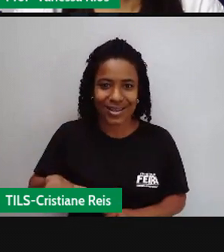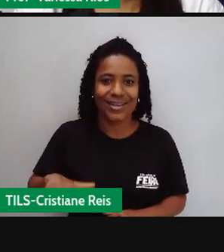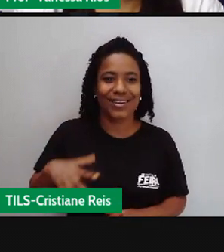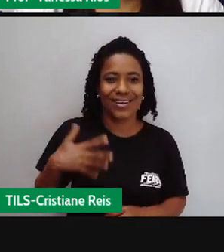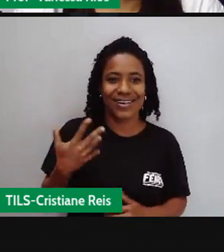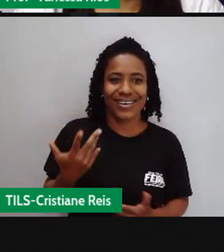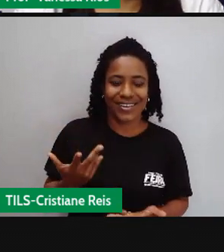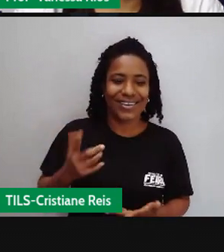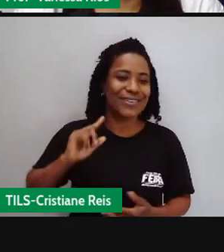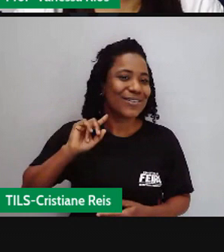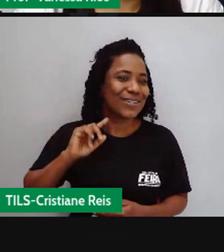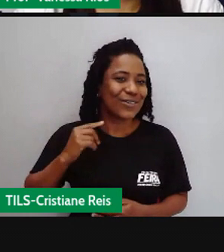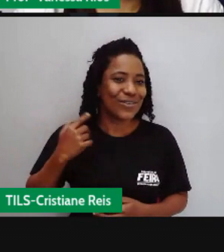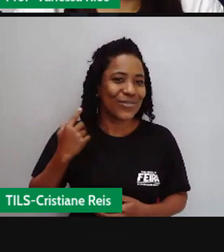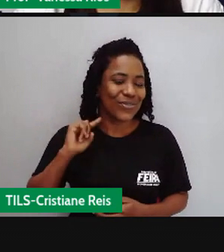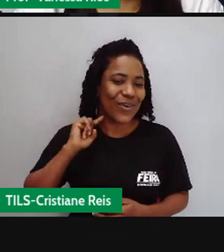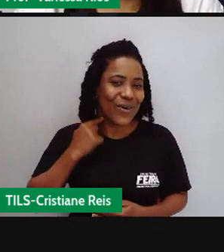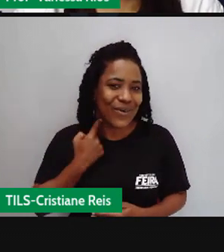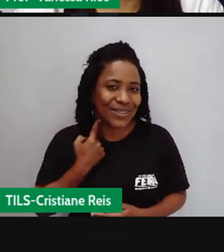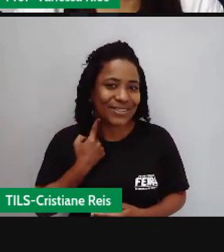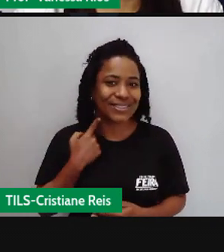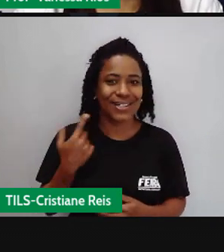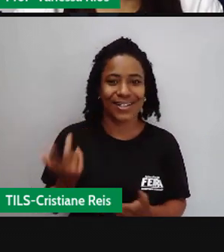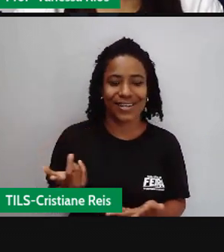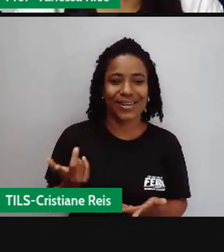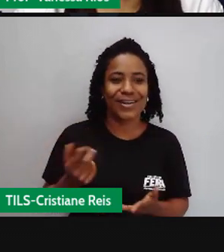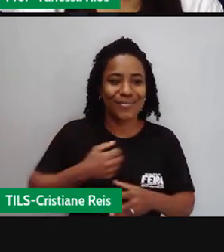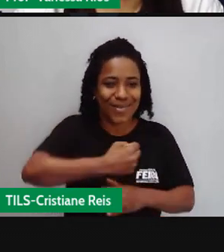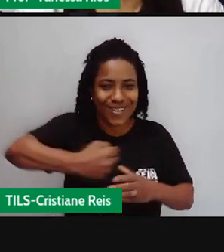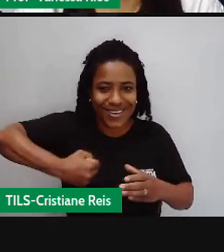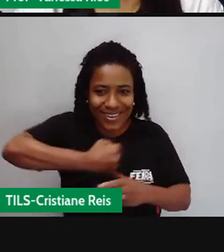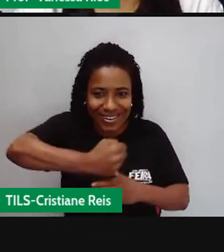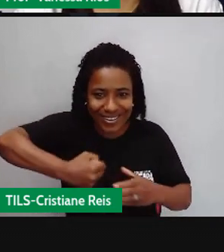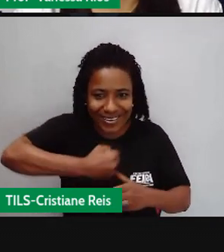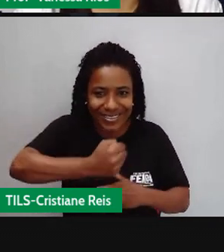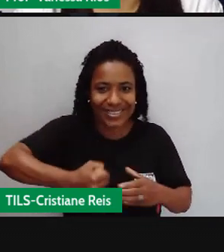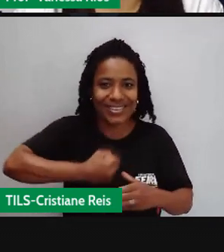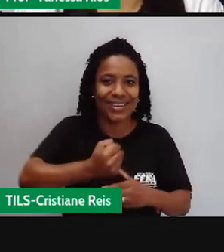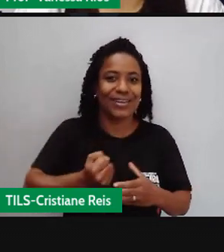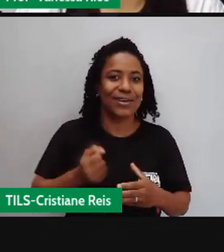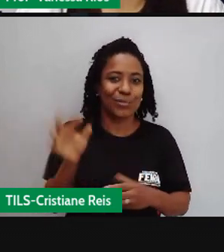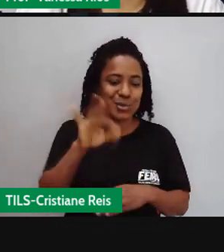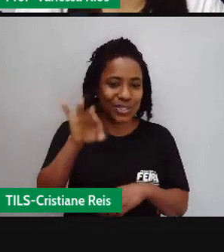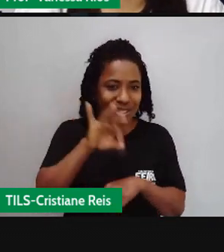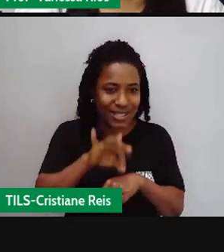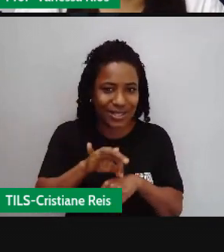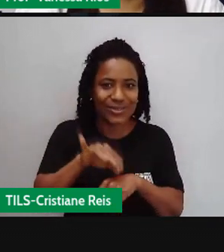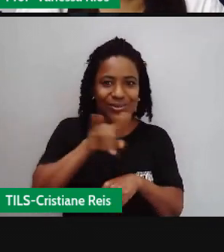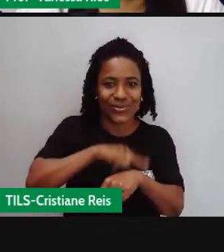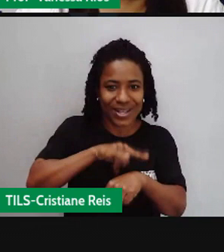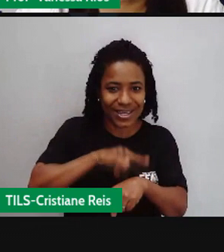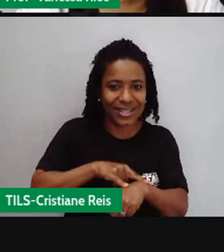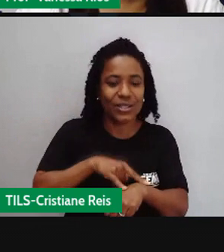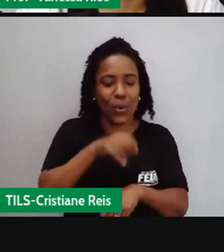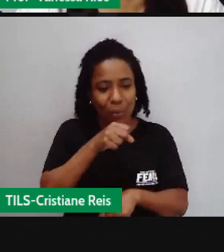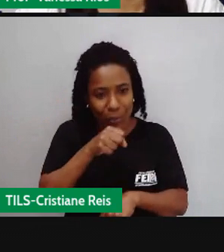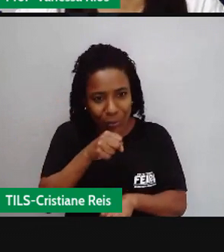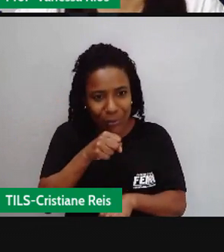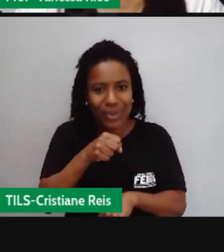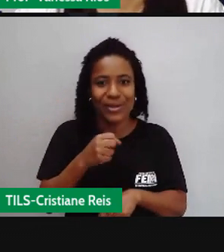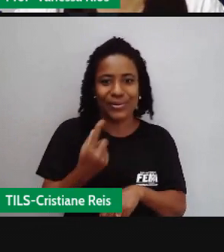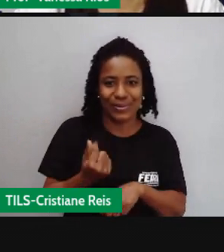toalete, tossi, tostão, zoar. Então, assim, algumas a gente percebe o som do